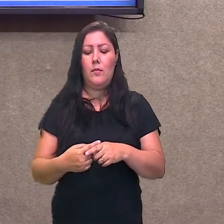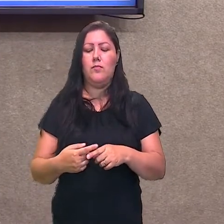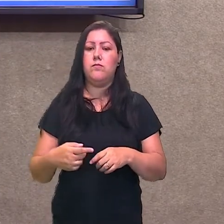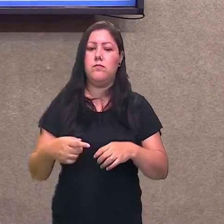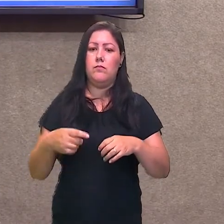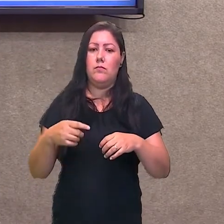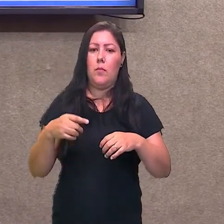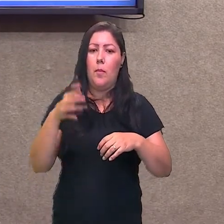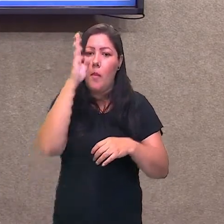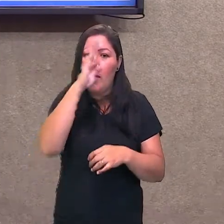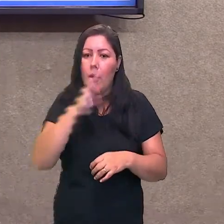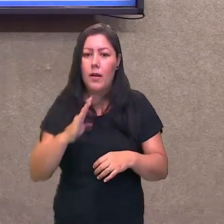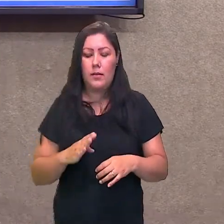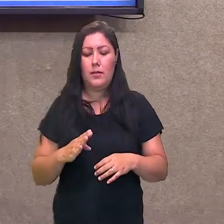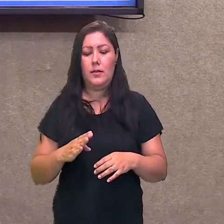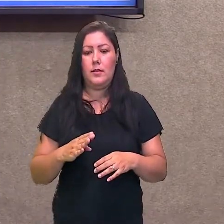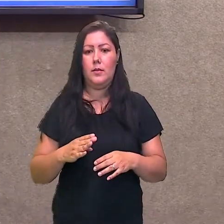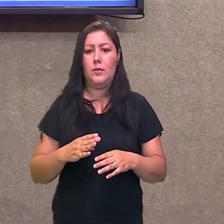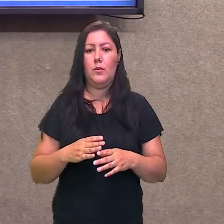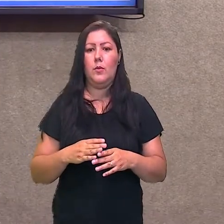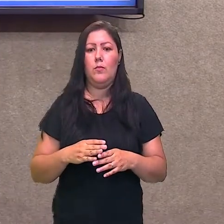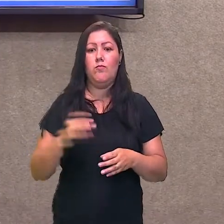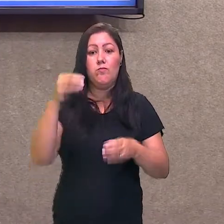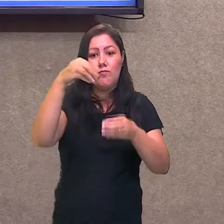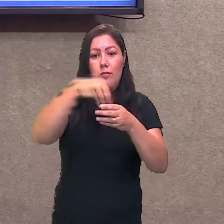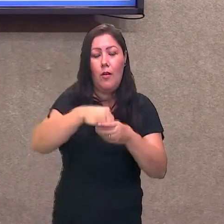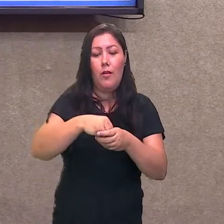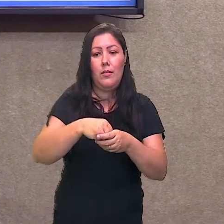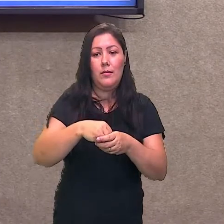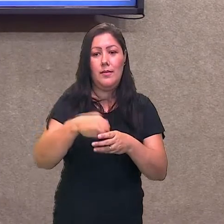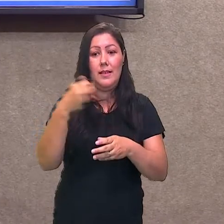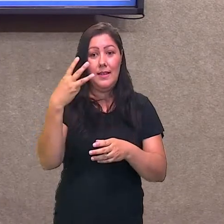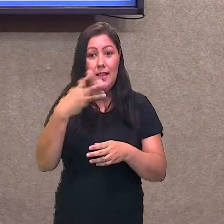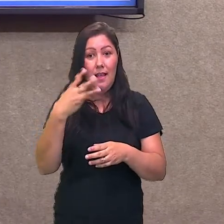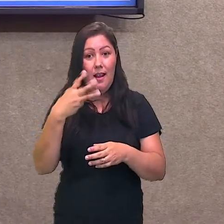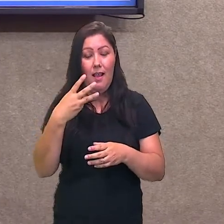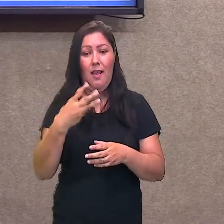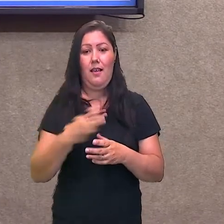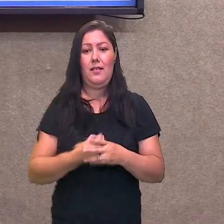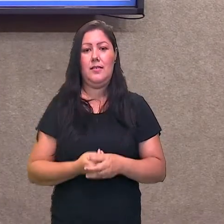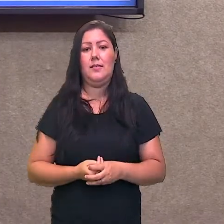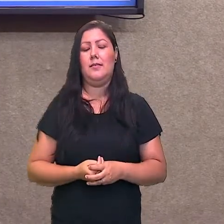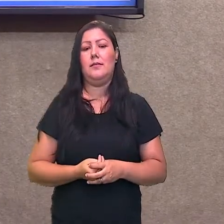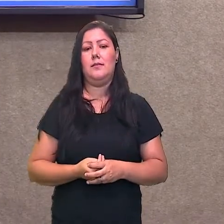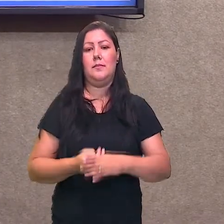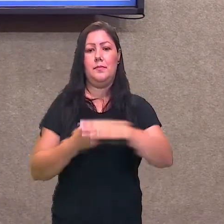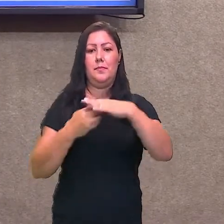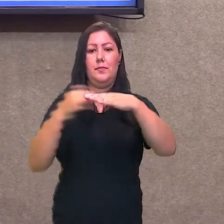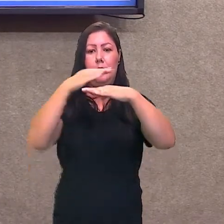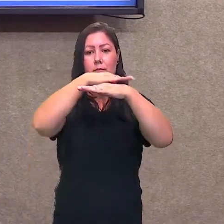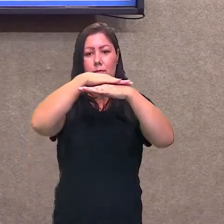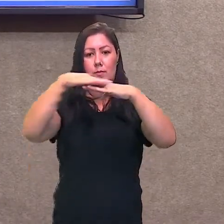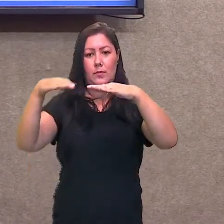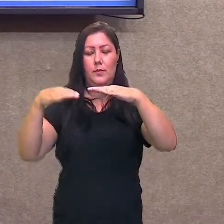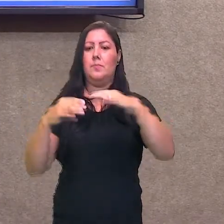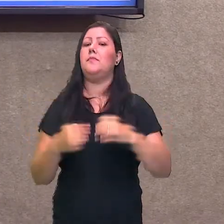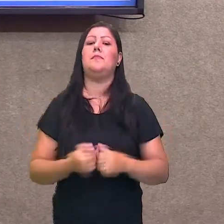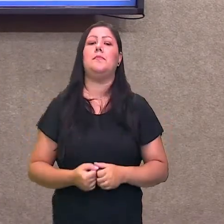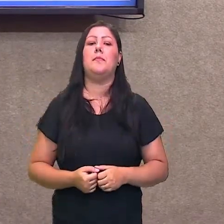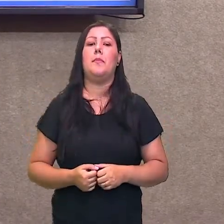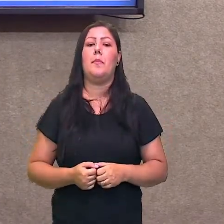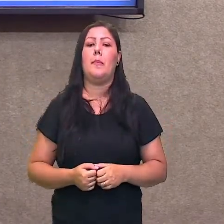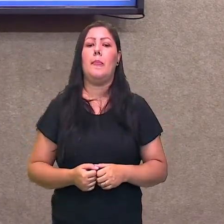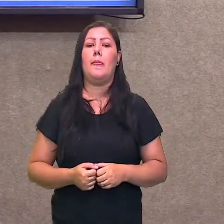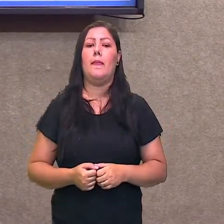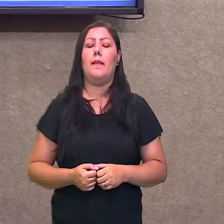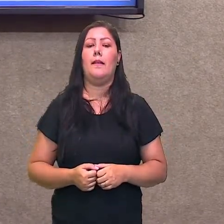3 dos 4 hemisférios. Em relação ao Equador, nós temos terra no